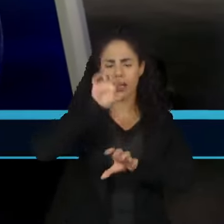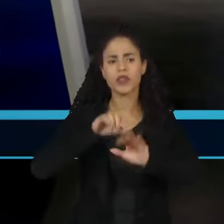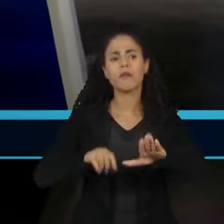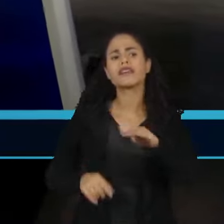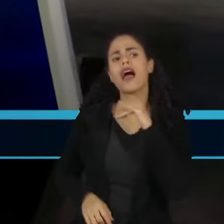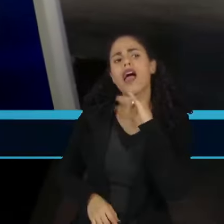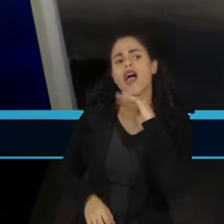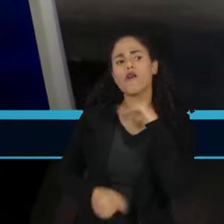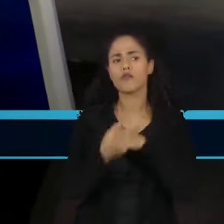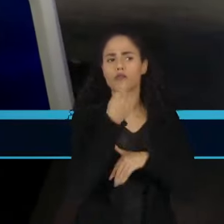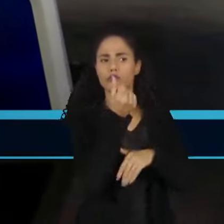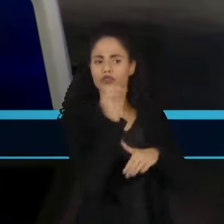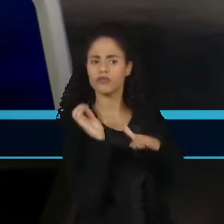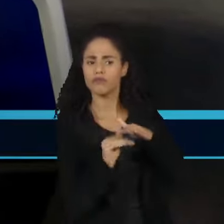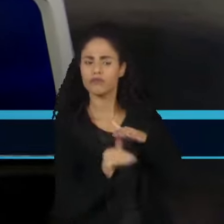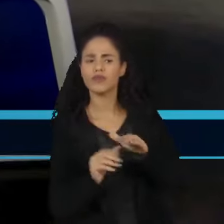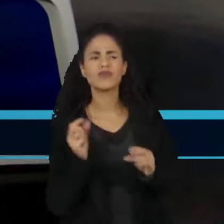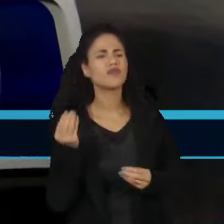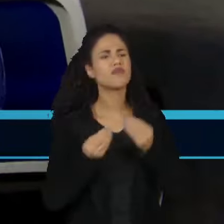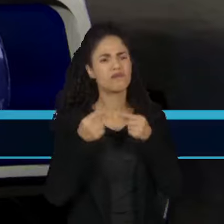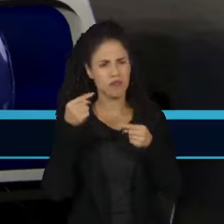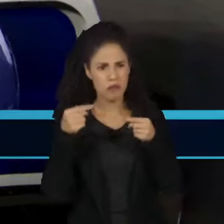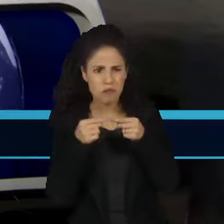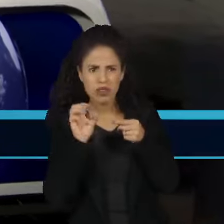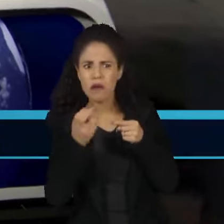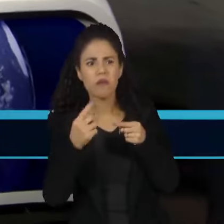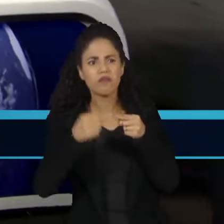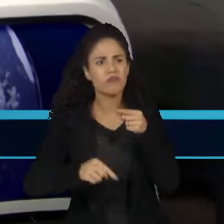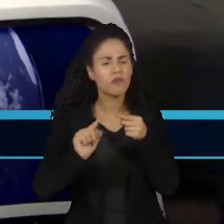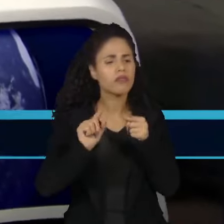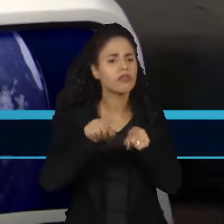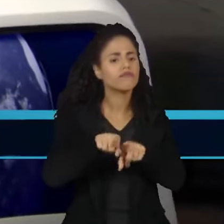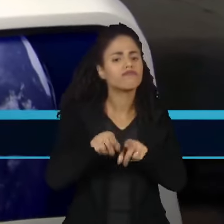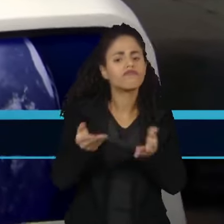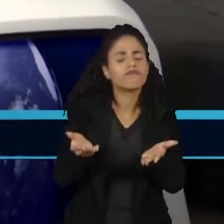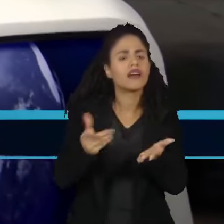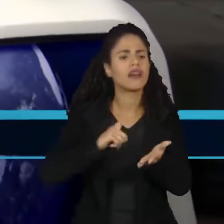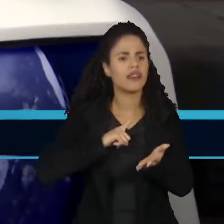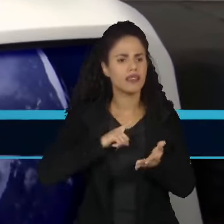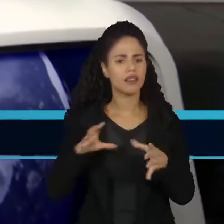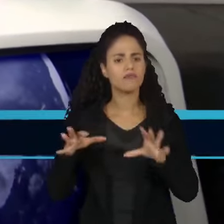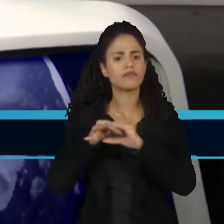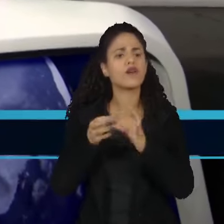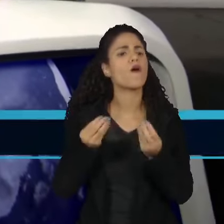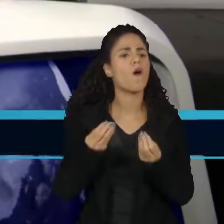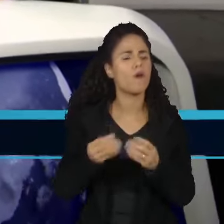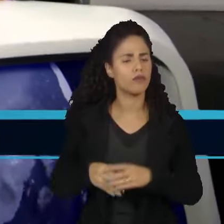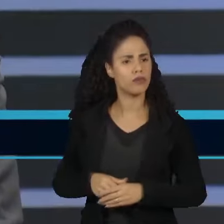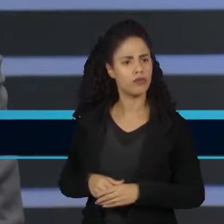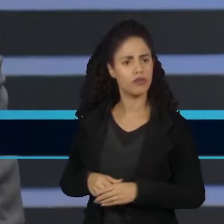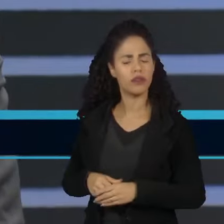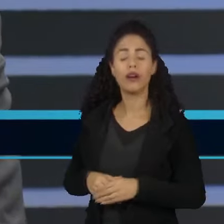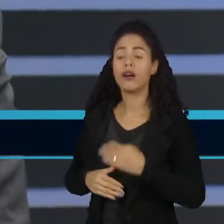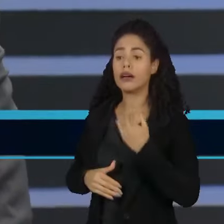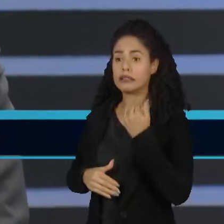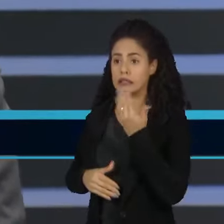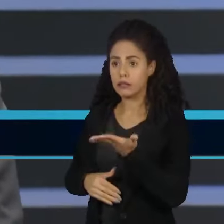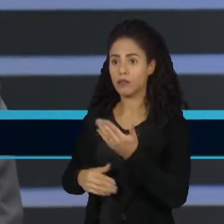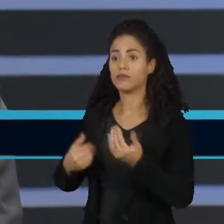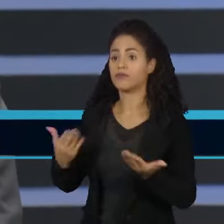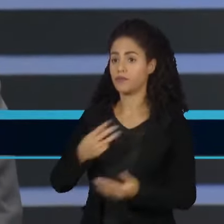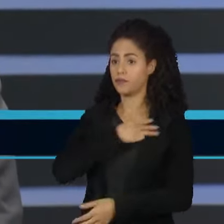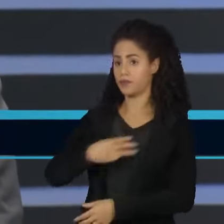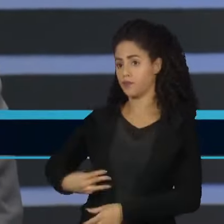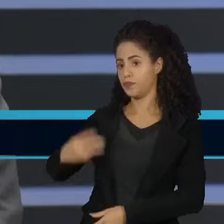o Tesouro? Faz sentido tudo estar sendo negociado entre os estados e o Congresso? Então, o ministro Fernando